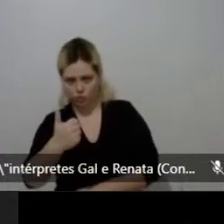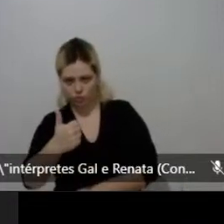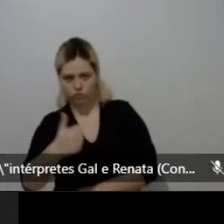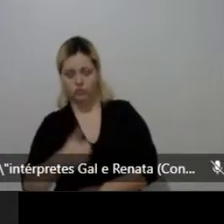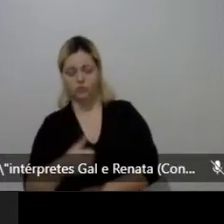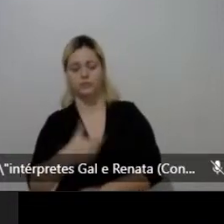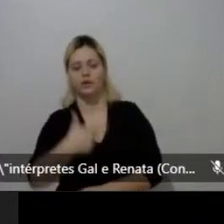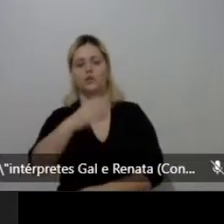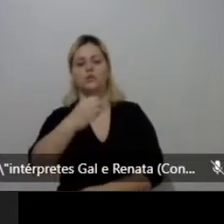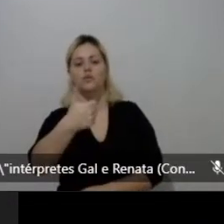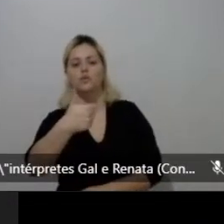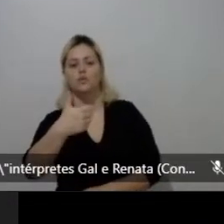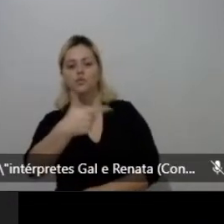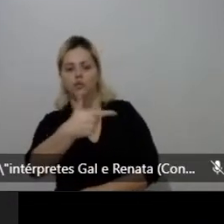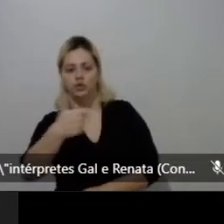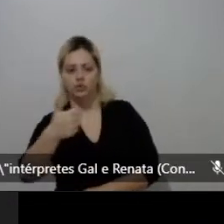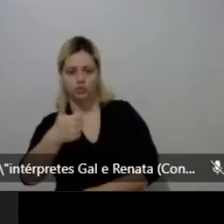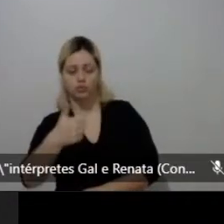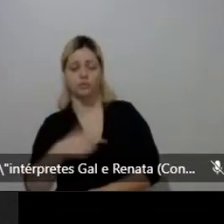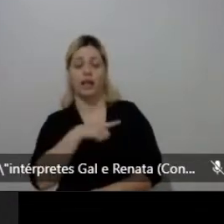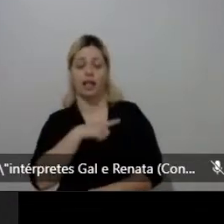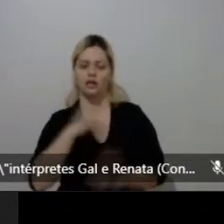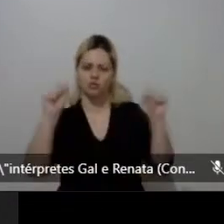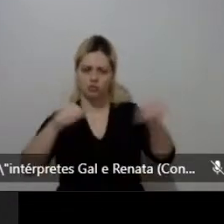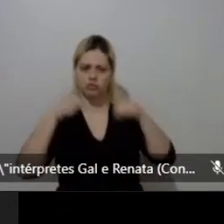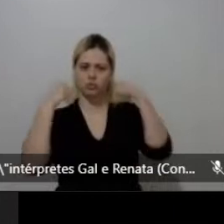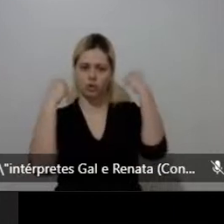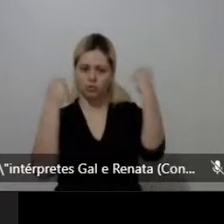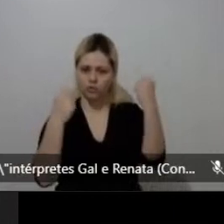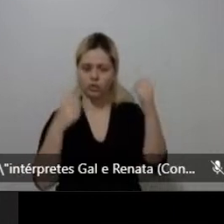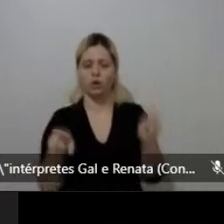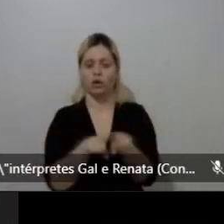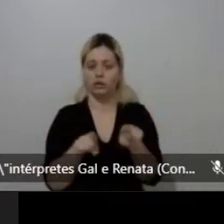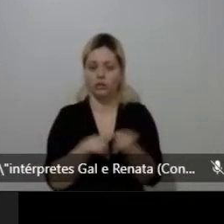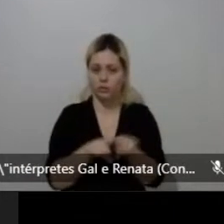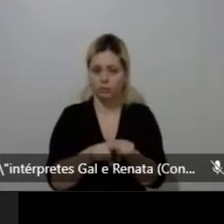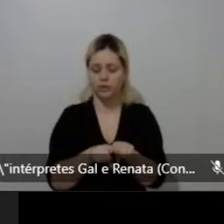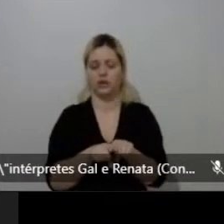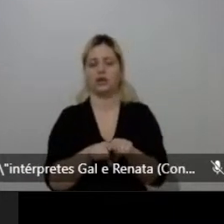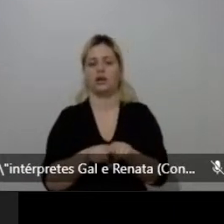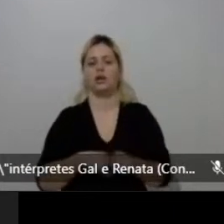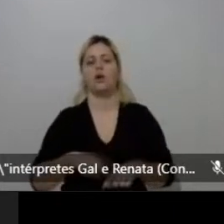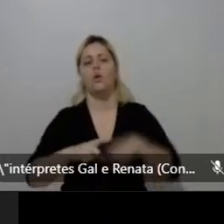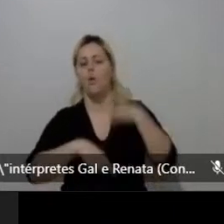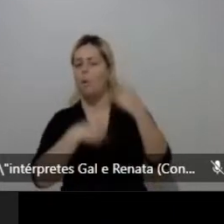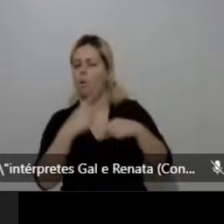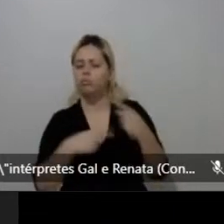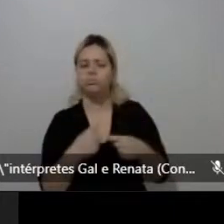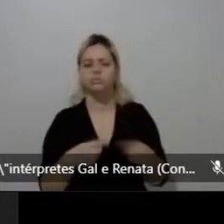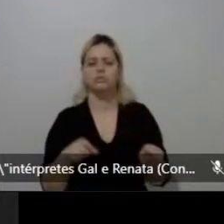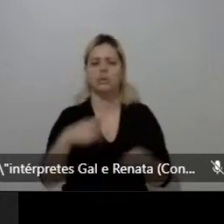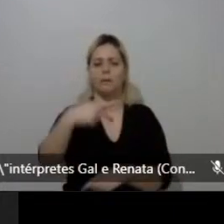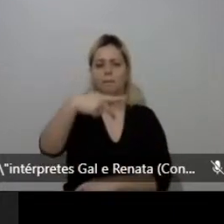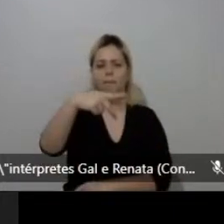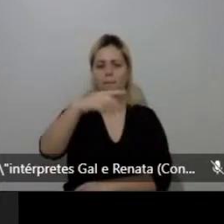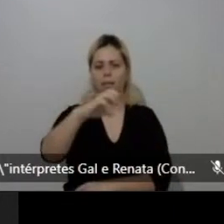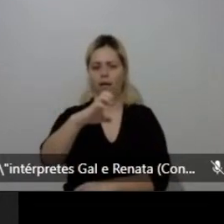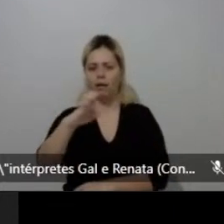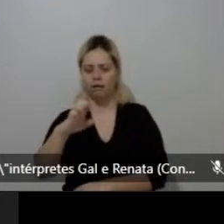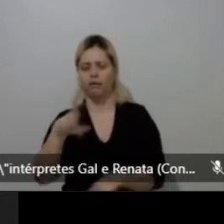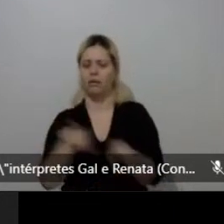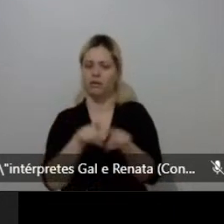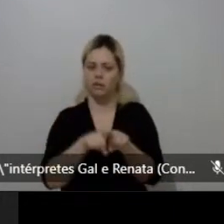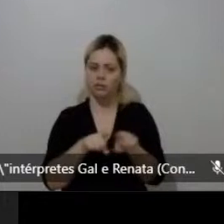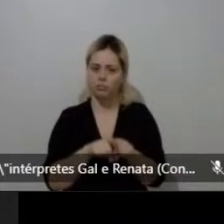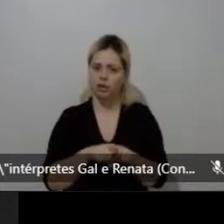esse ano uma vitória também em Guarani Caiová, contra a tese do marco temporal, em recente decisão do